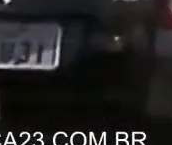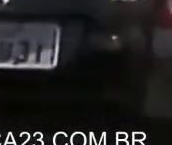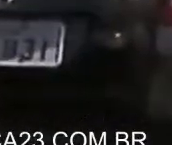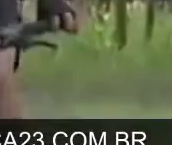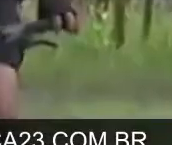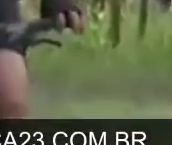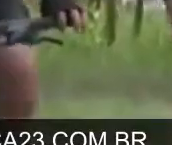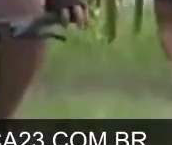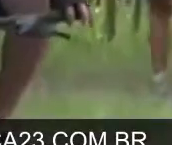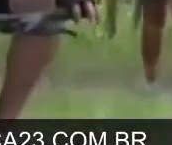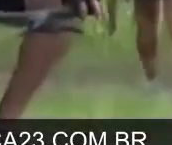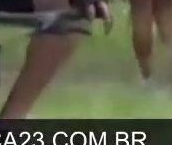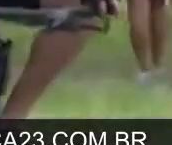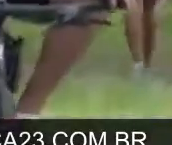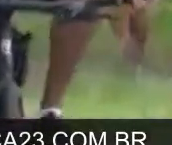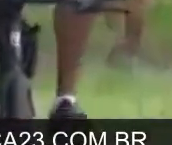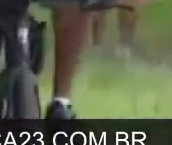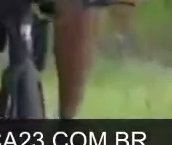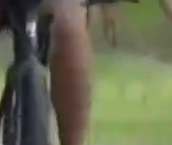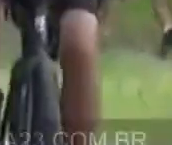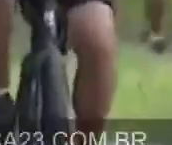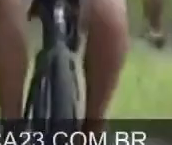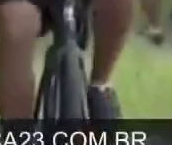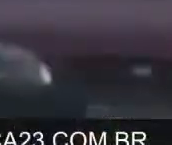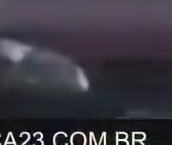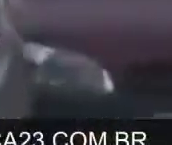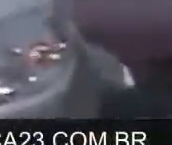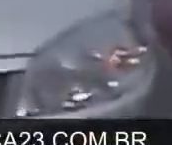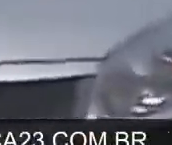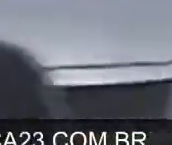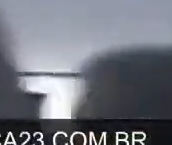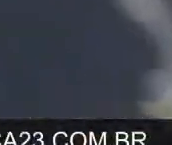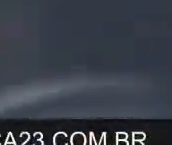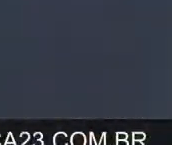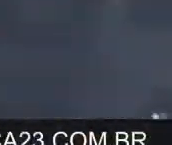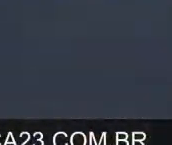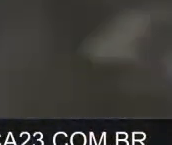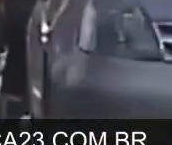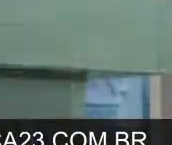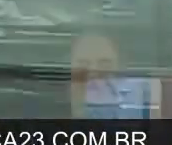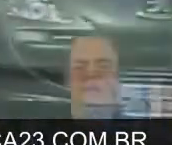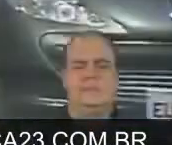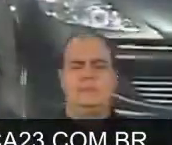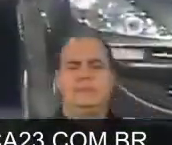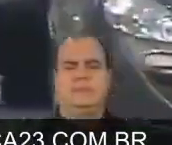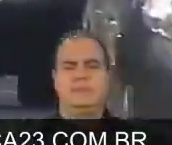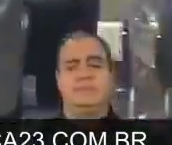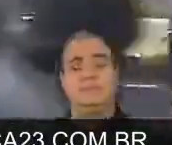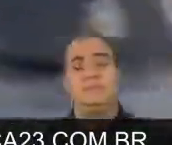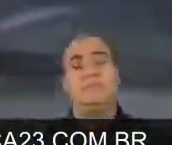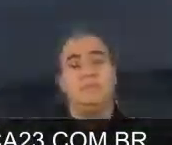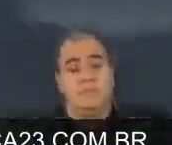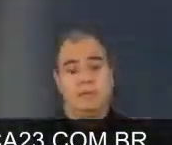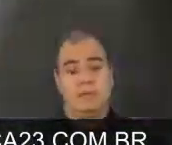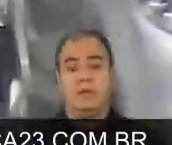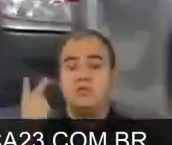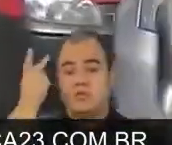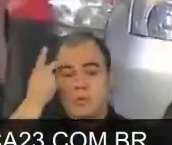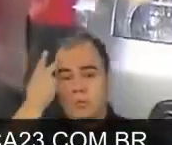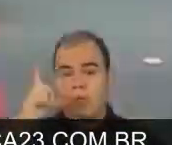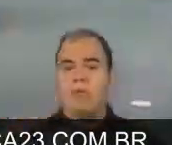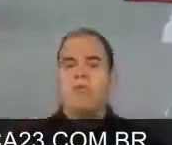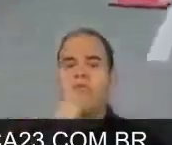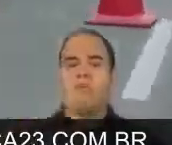ideia, na capital, 2 mortes por dia, gente. Joga na tela. A cidade de São Paulo teve o